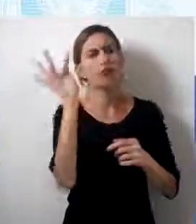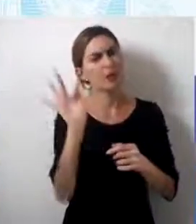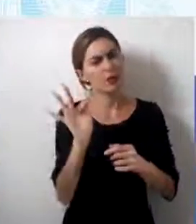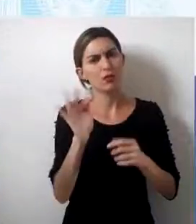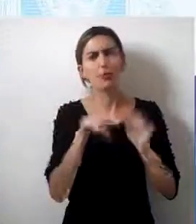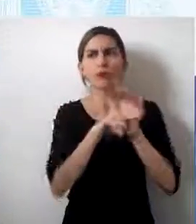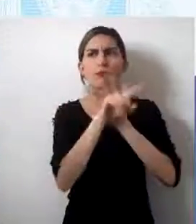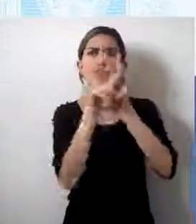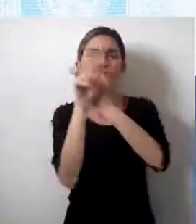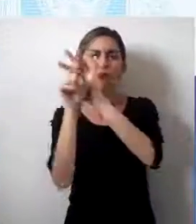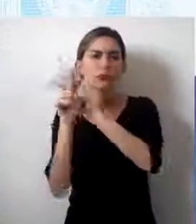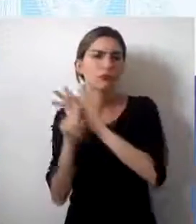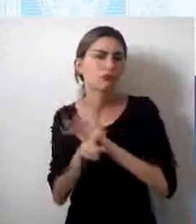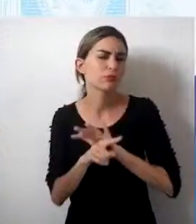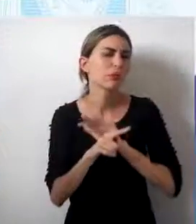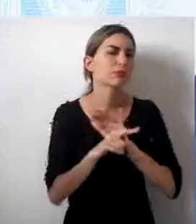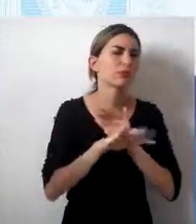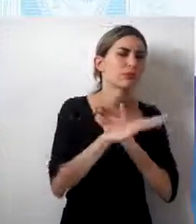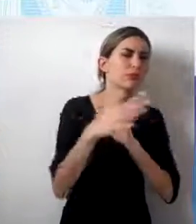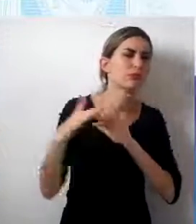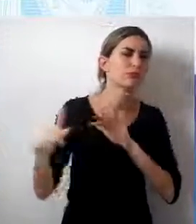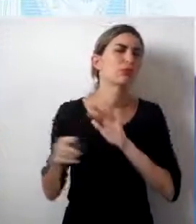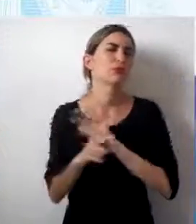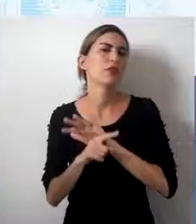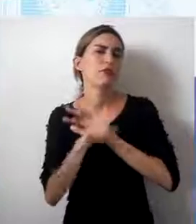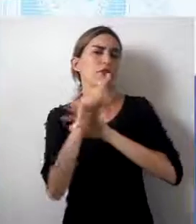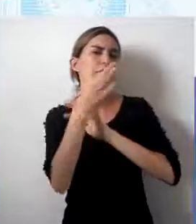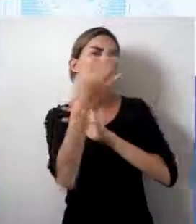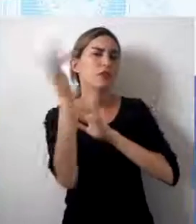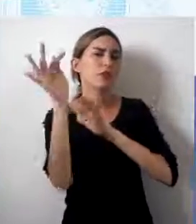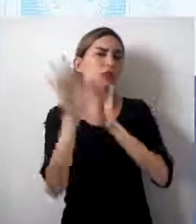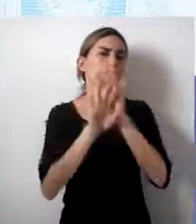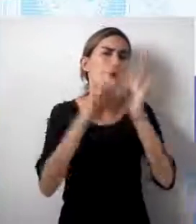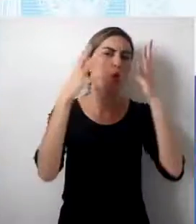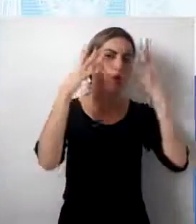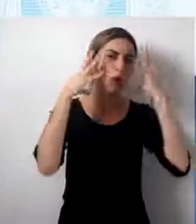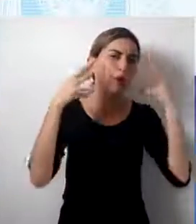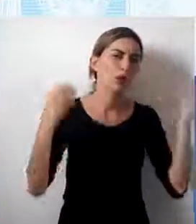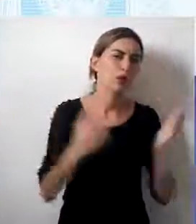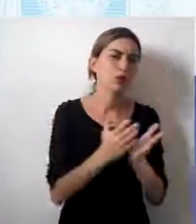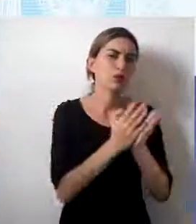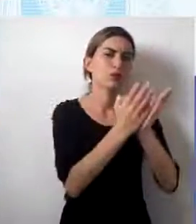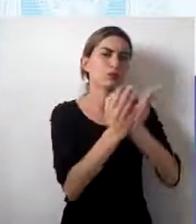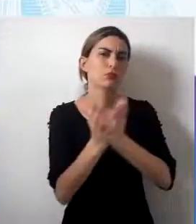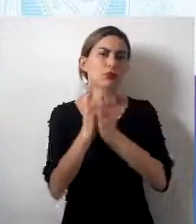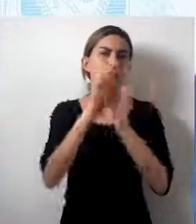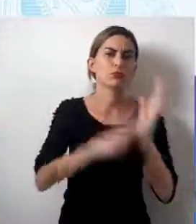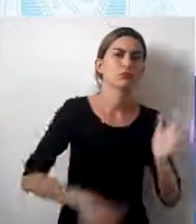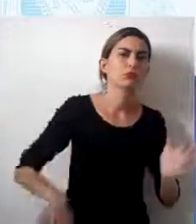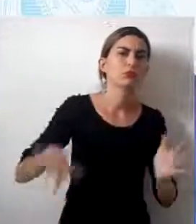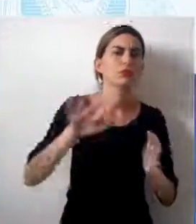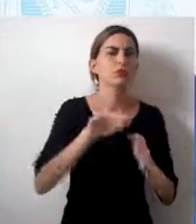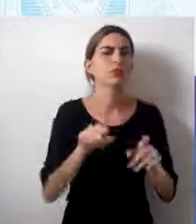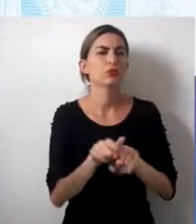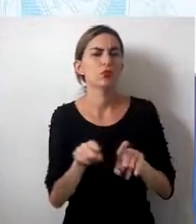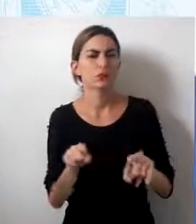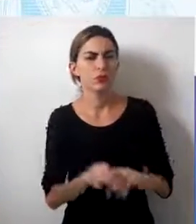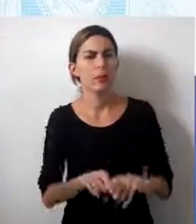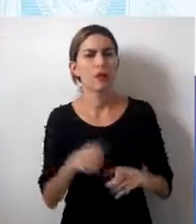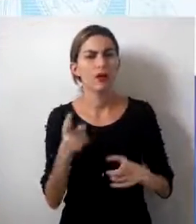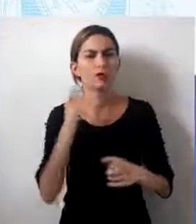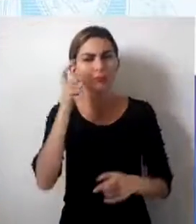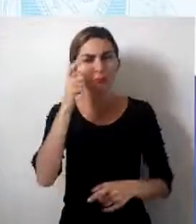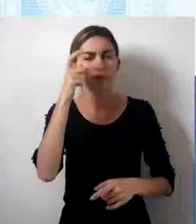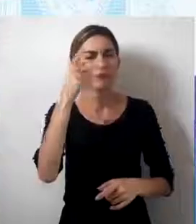franceses também monitorando essa costa, haviam franceses, holandeses navegando pelo Oceano Atlântico e havia essa